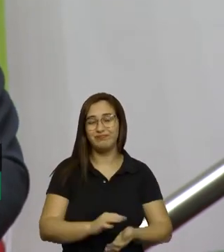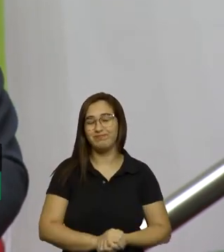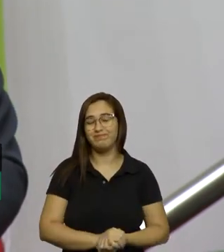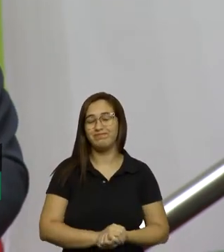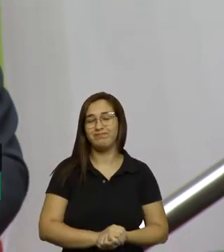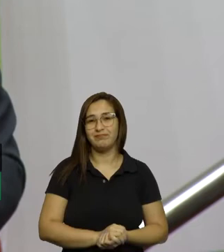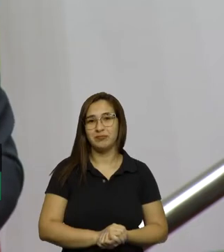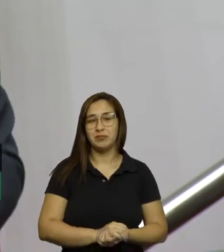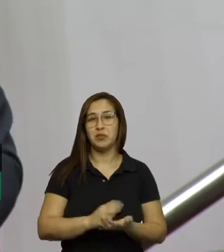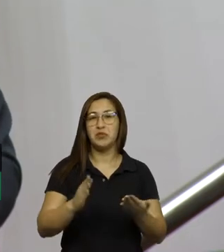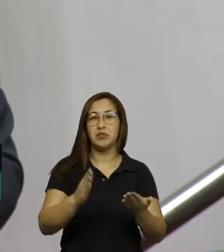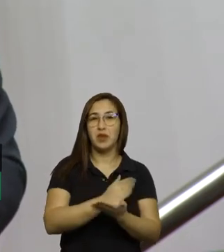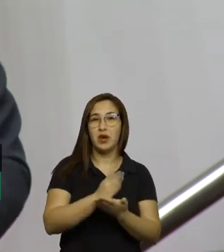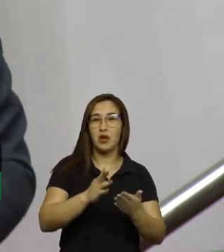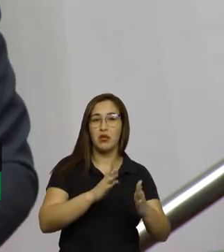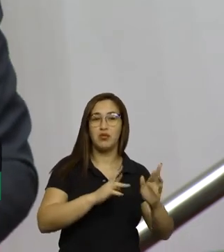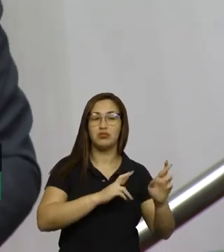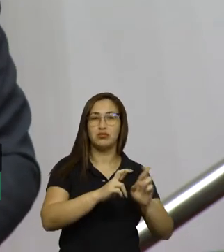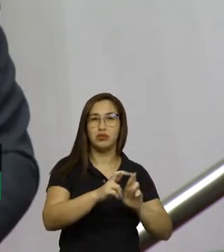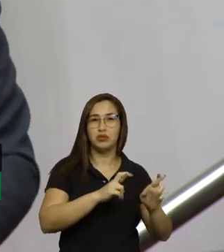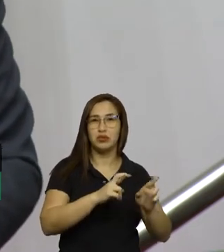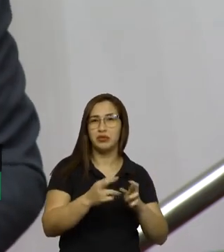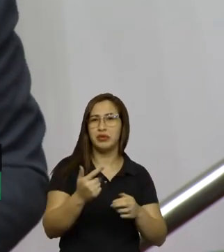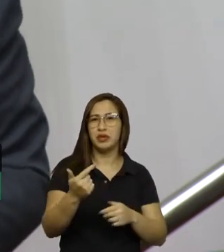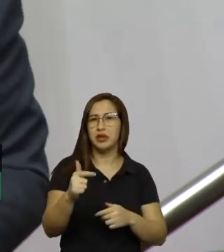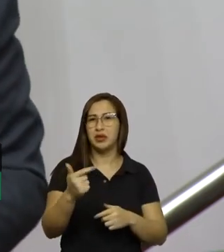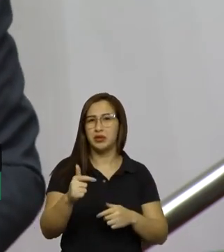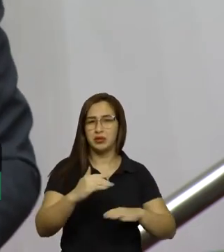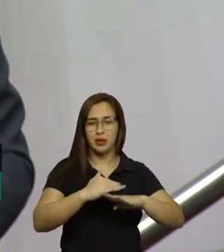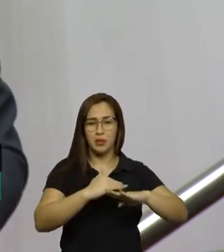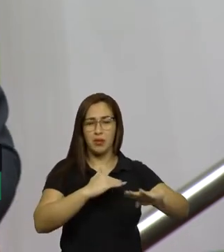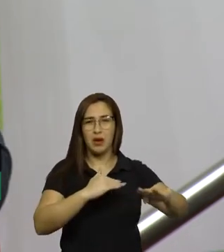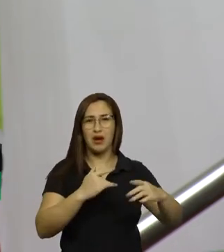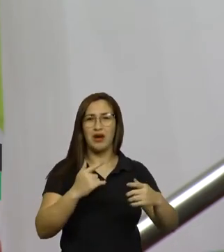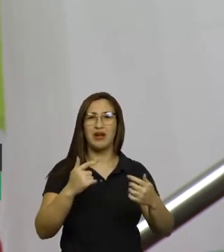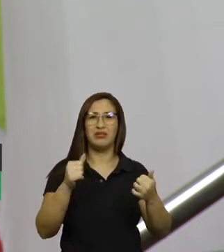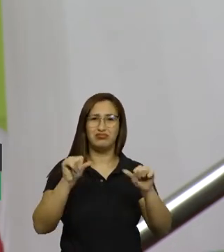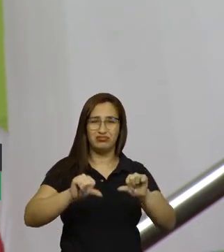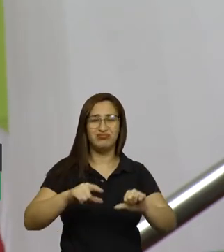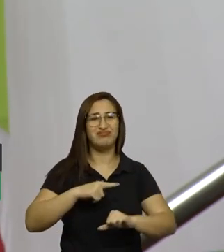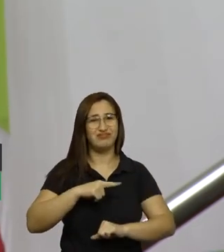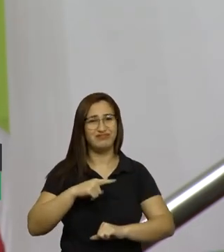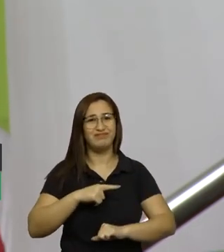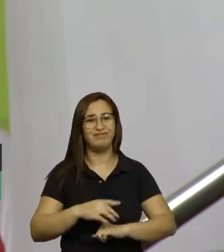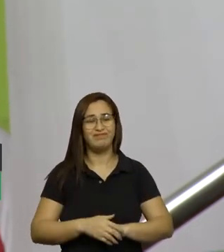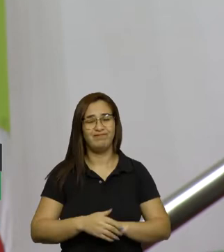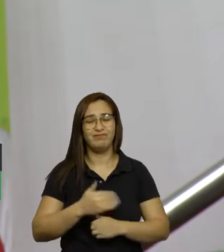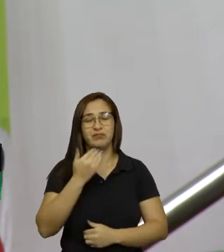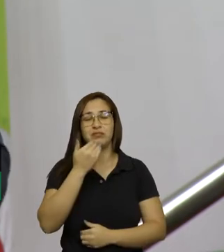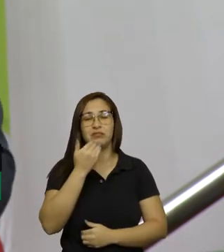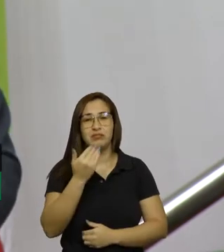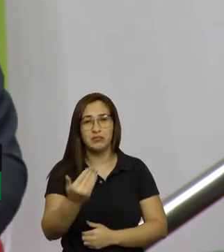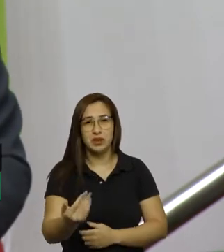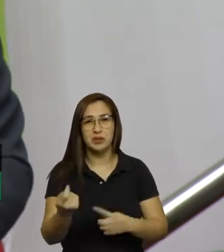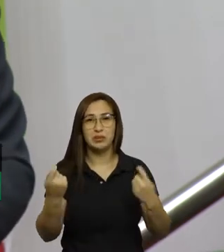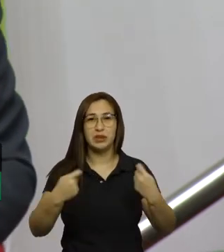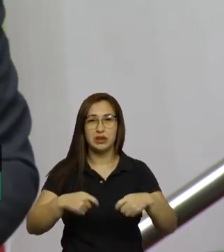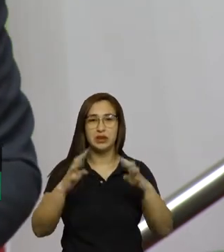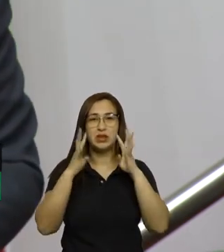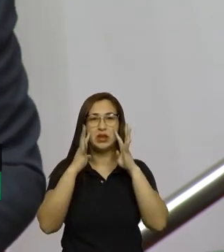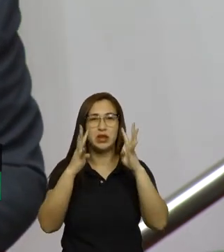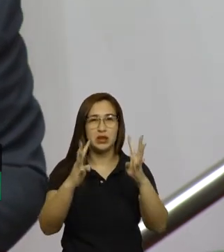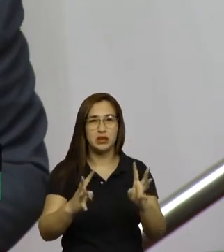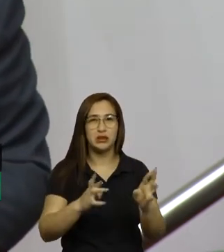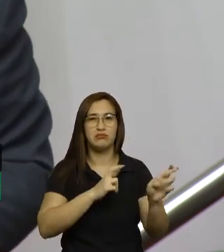transversais, acessos, não se tem aqueles desemboques com asfaltos que se fazem necessário, tem muita precariedade, então fica o apelo aqui para que seja dada atenção para essa